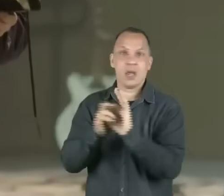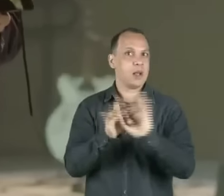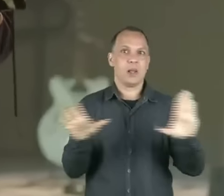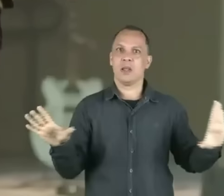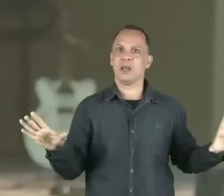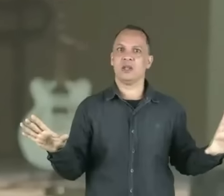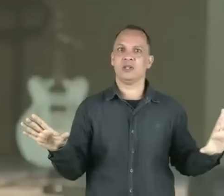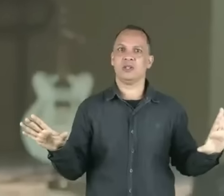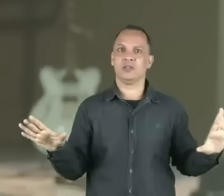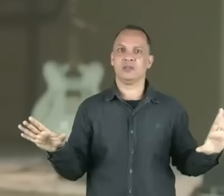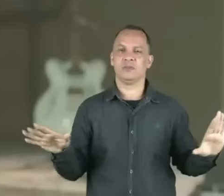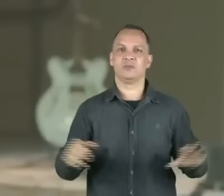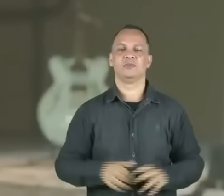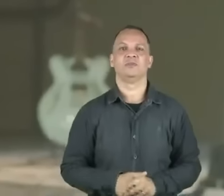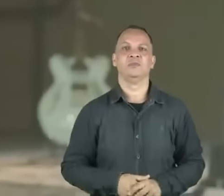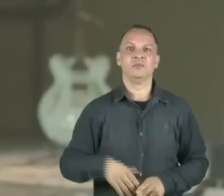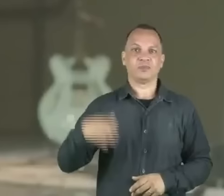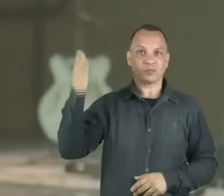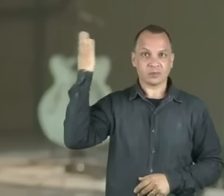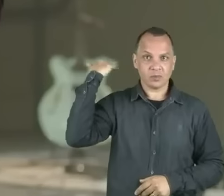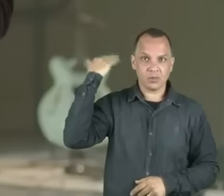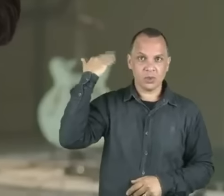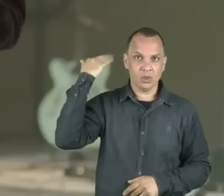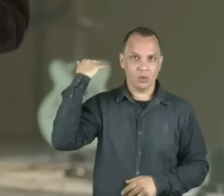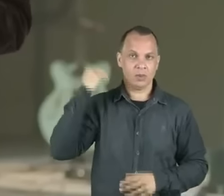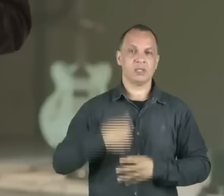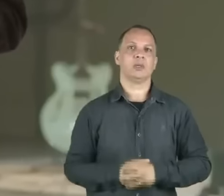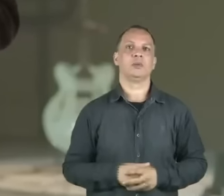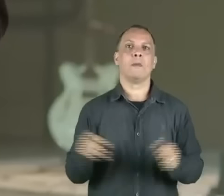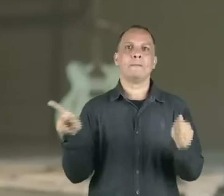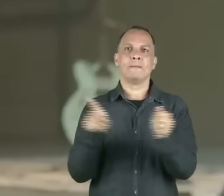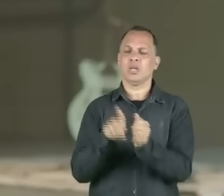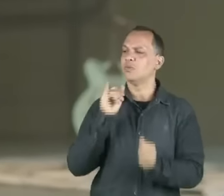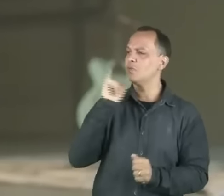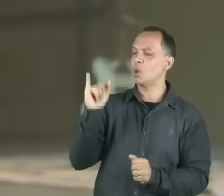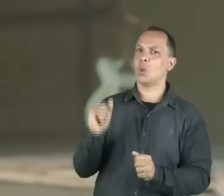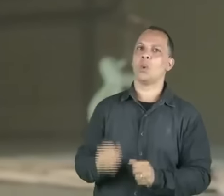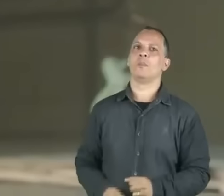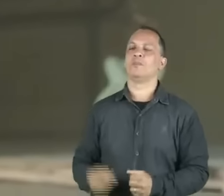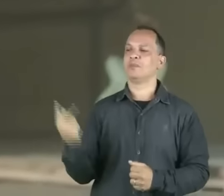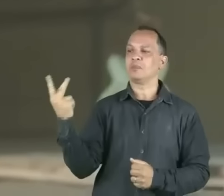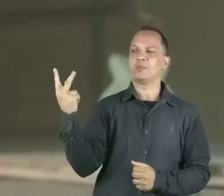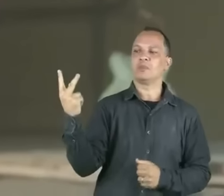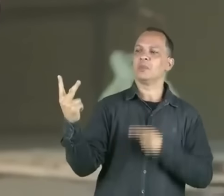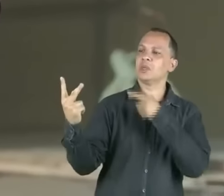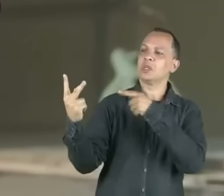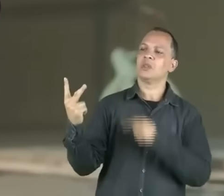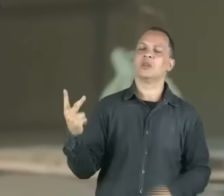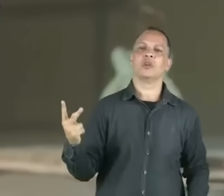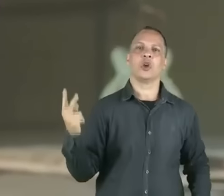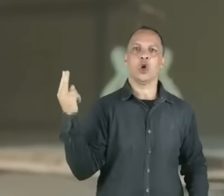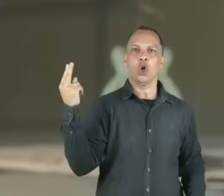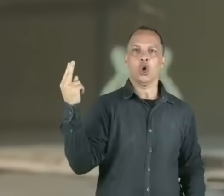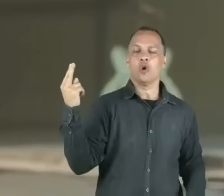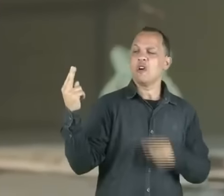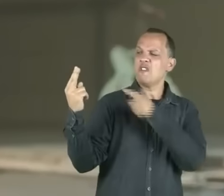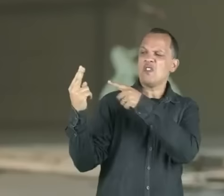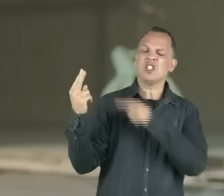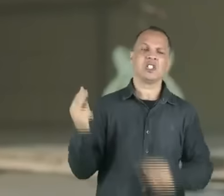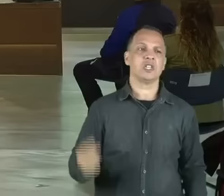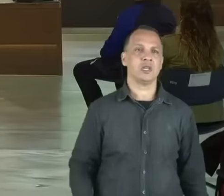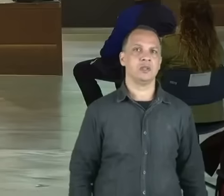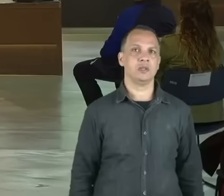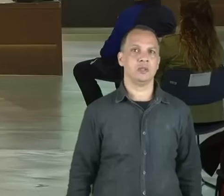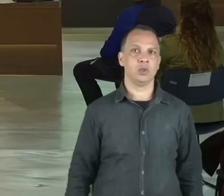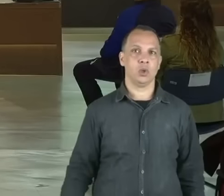você deixou o diabo encher o seu coração a e fazer com